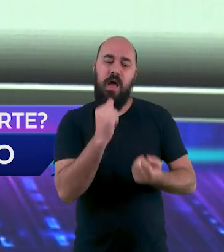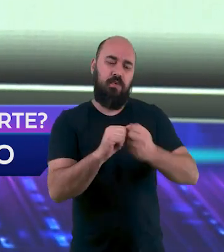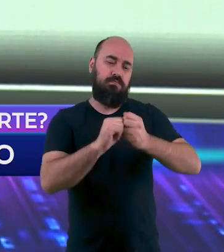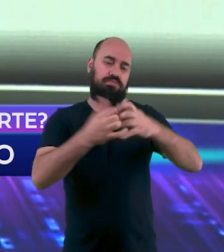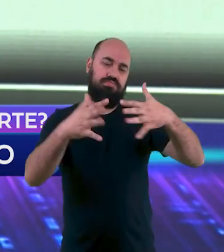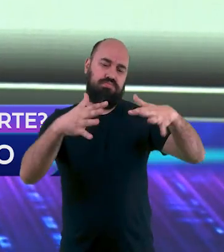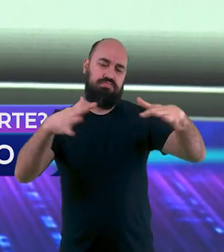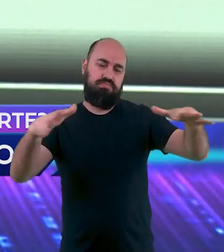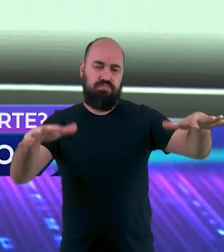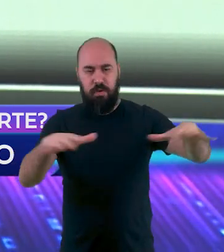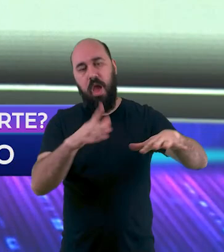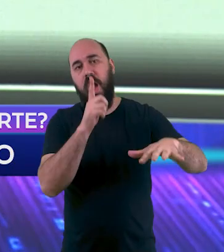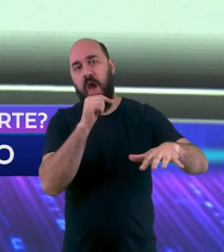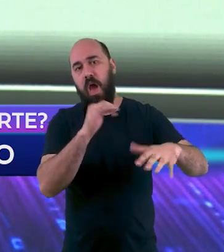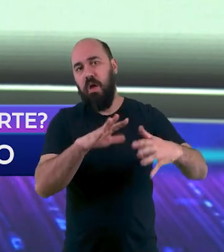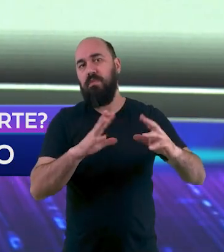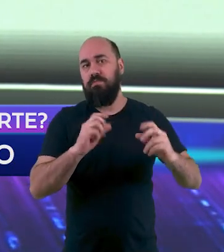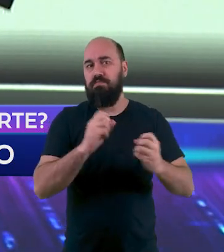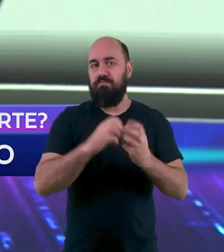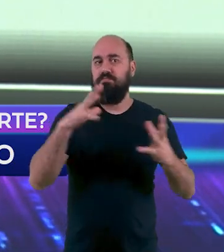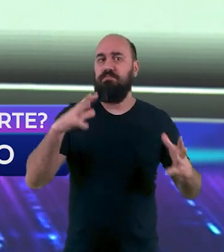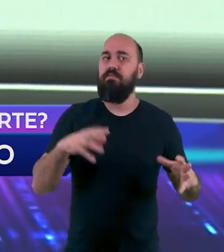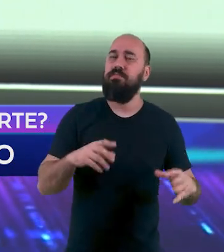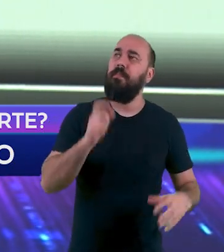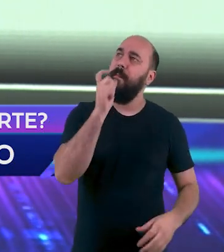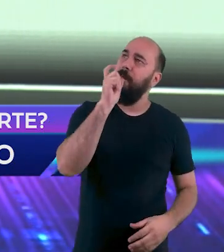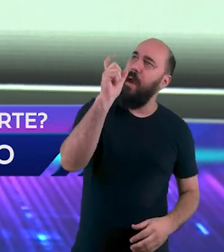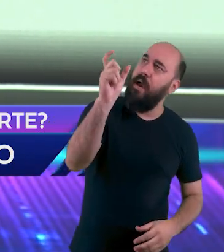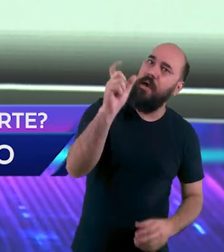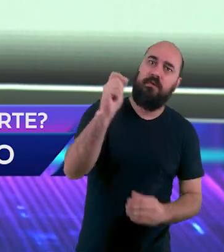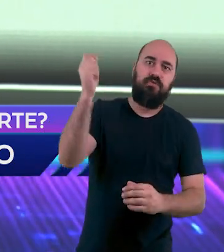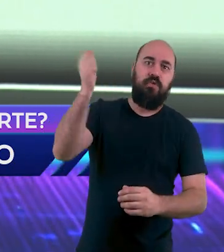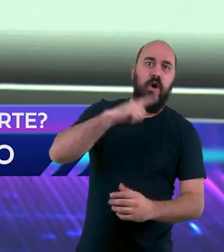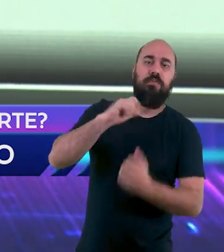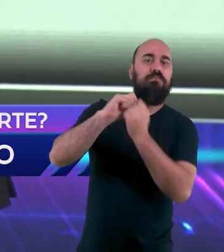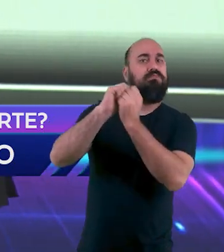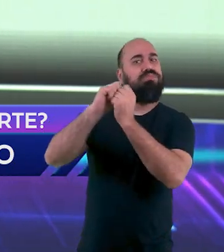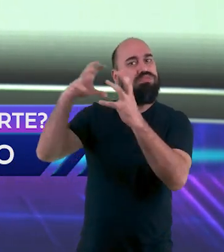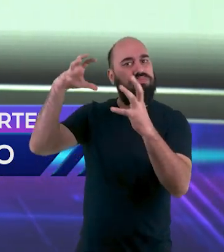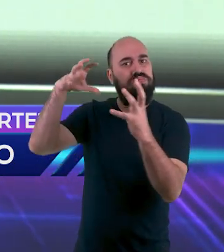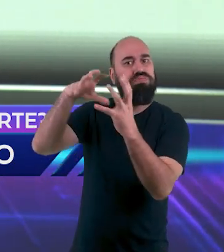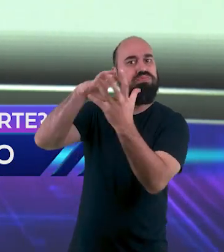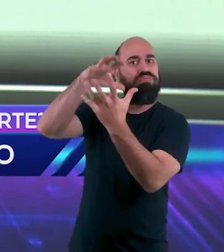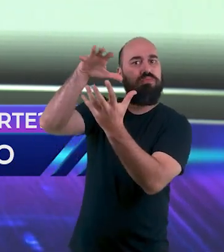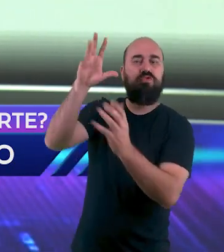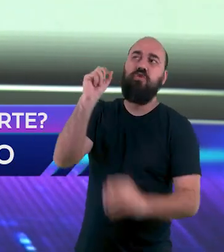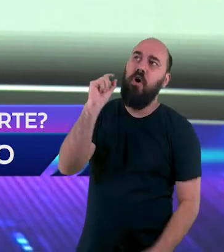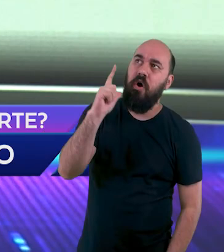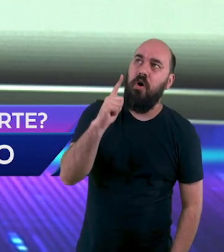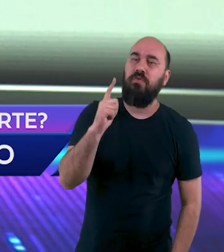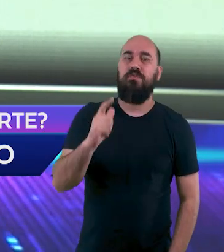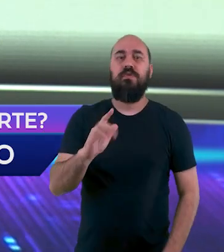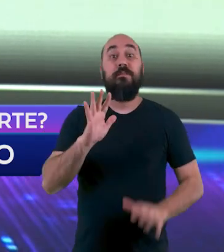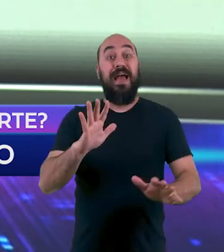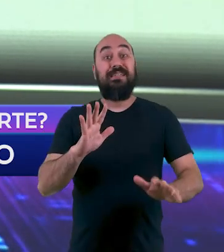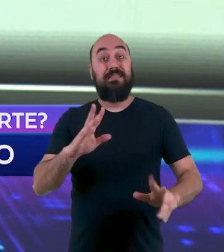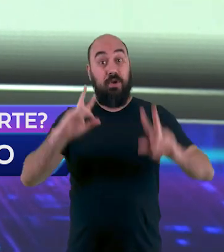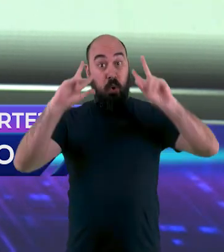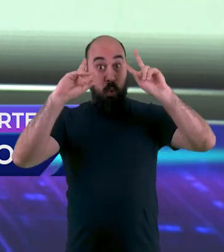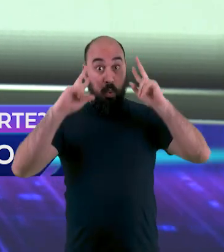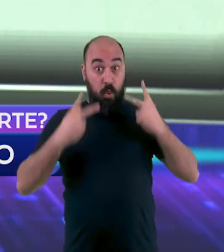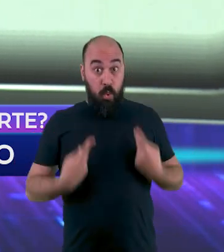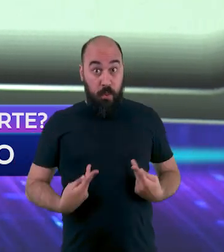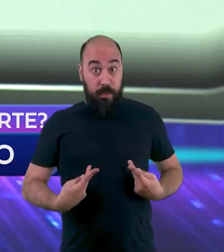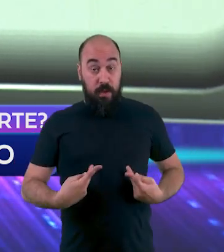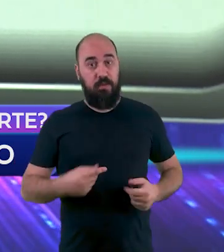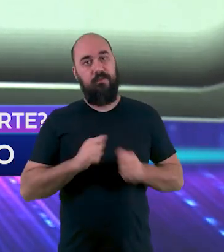povoem os céus, os animais povoem a terra. Deus foi falando e tudo foi surgindo. Agora, quando chega a hora do ser humano, acontece algo